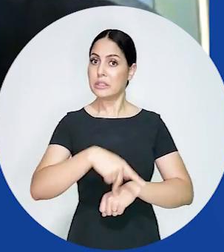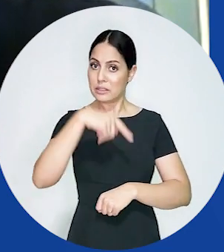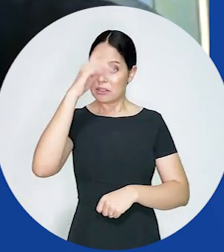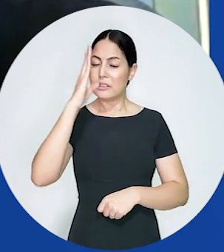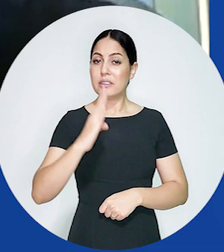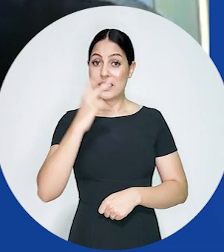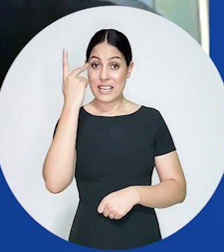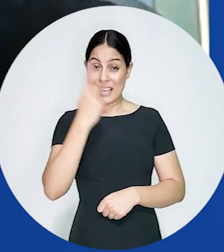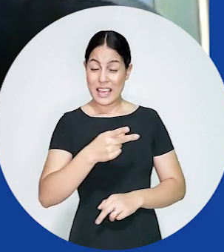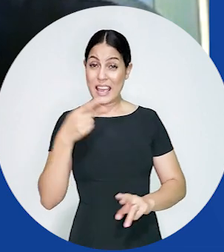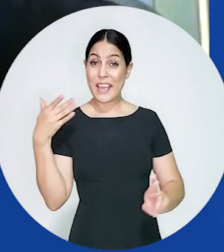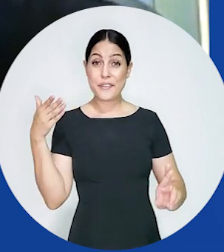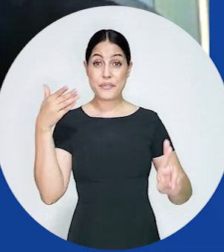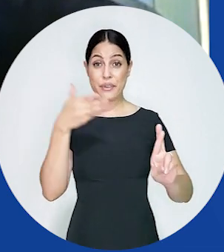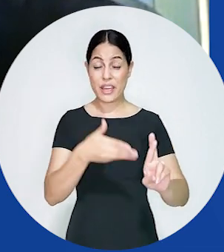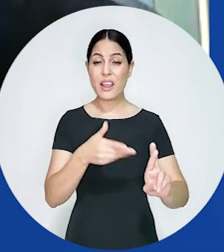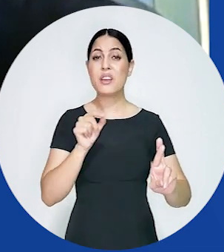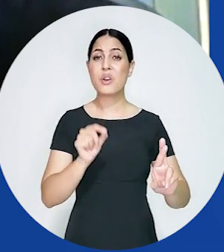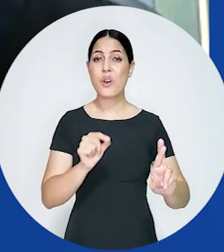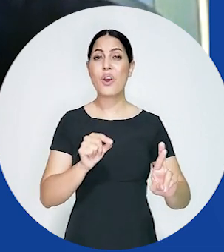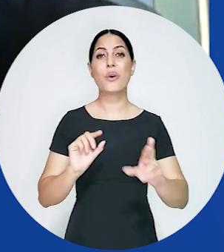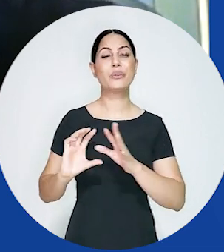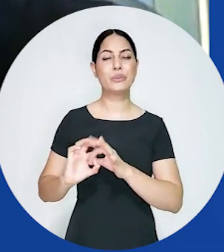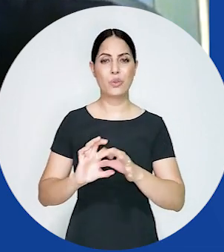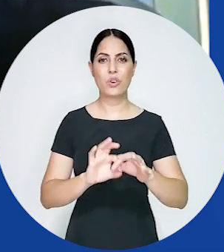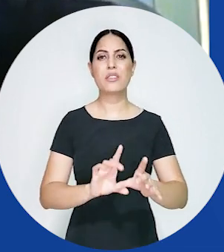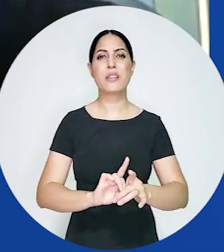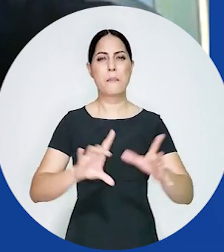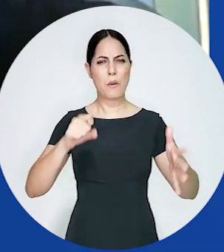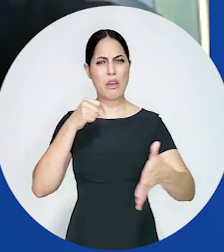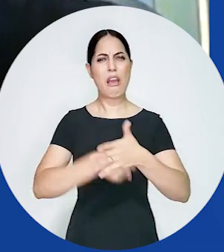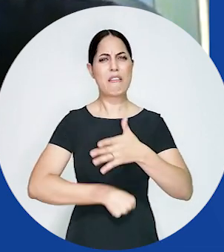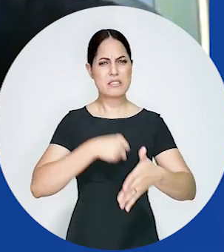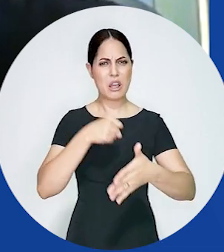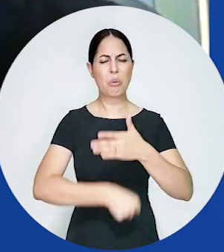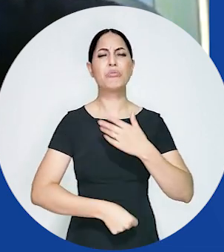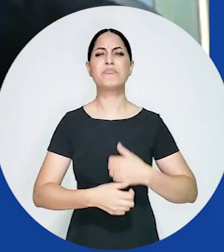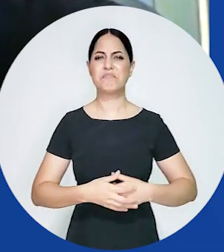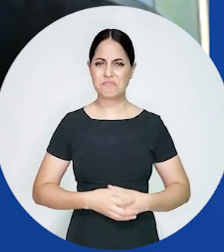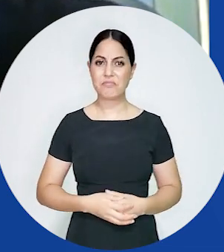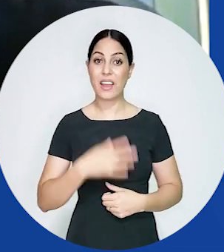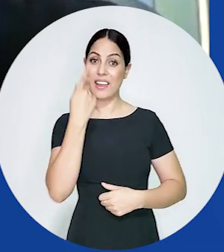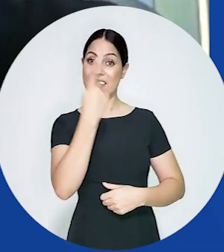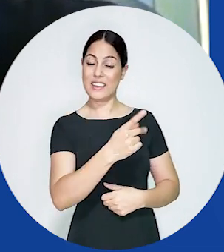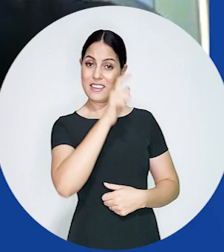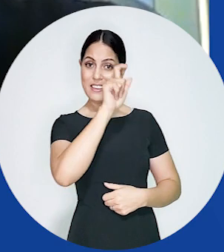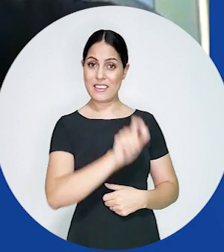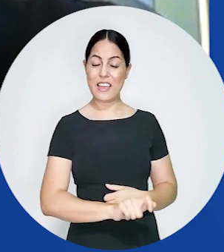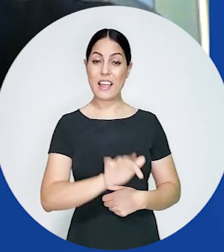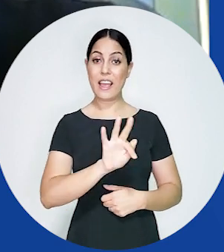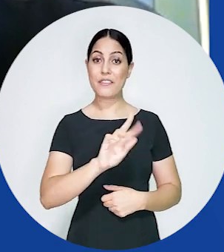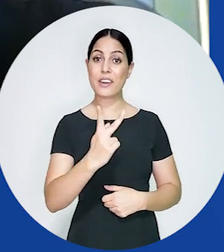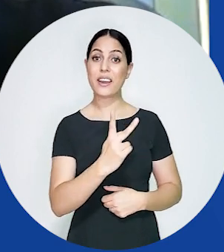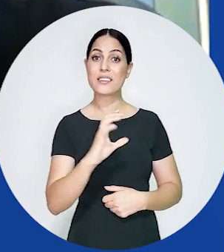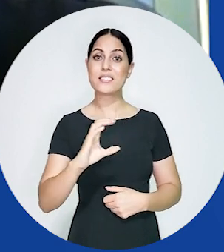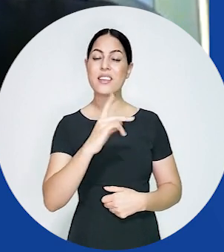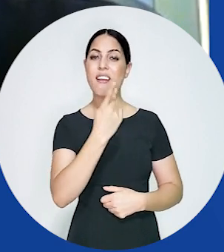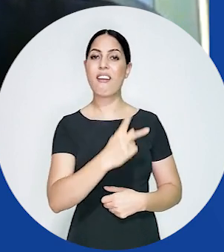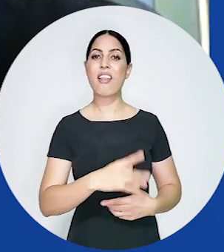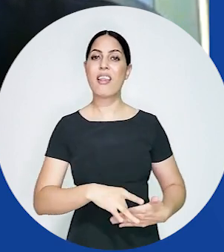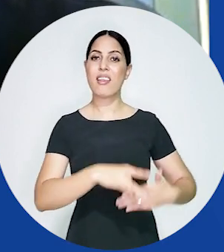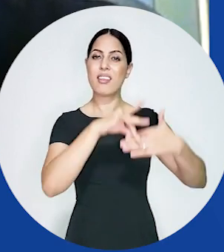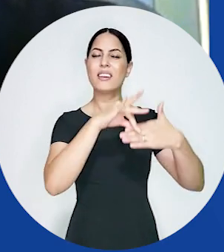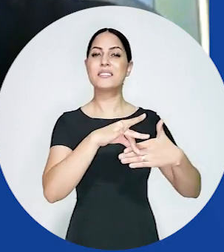catedrático muito importante na história do nosso país, uma referência das lutas democráticas e uma